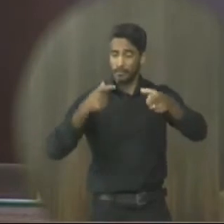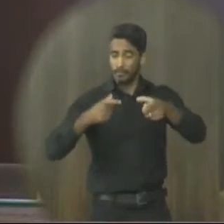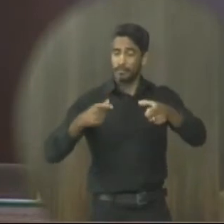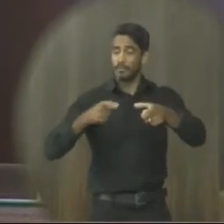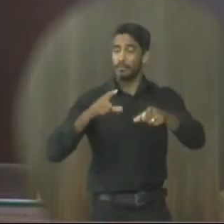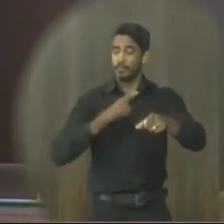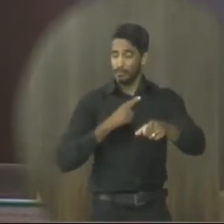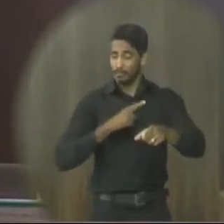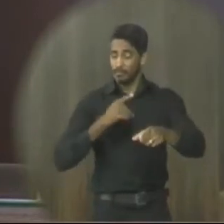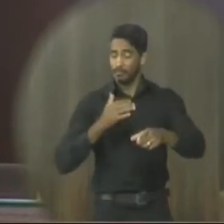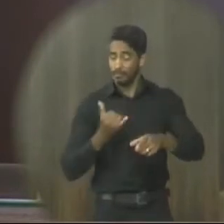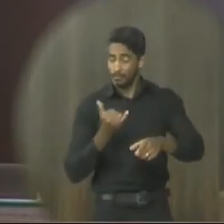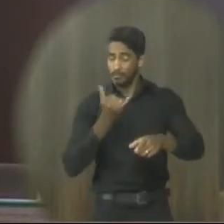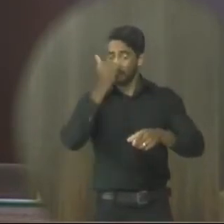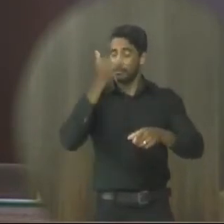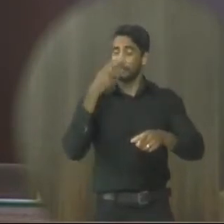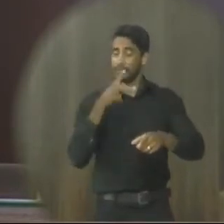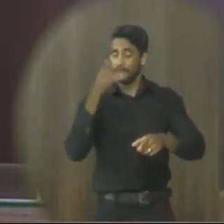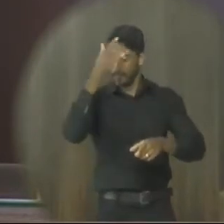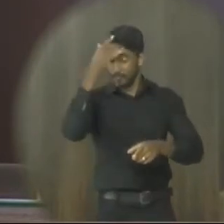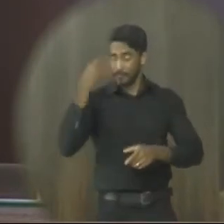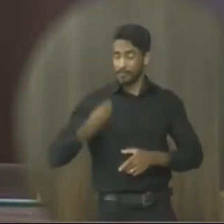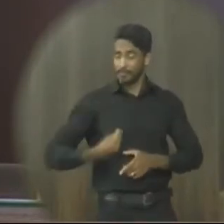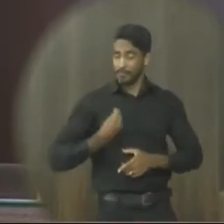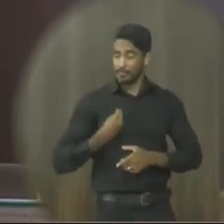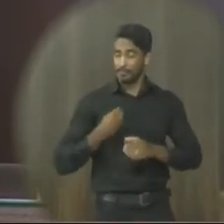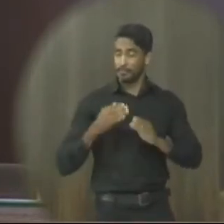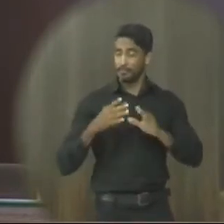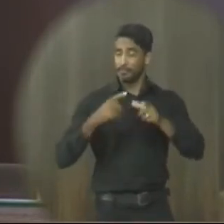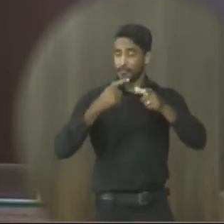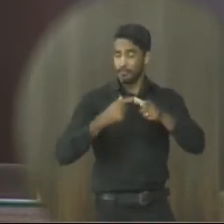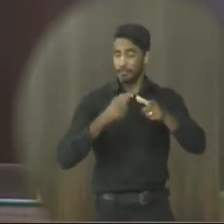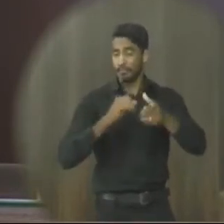risco aos moradores e demais transtornos.